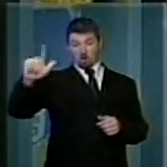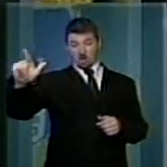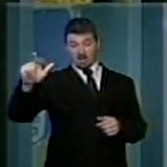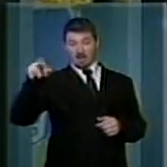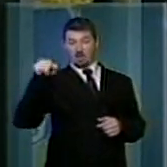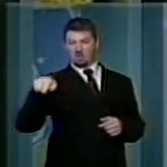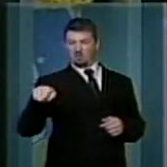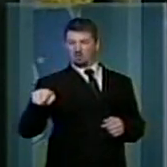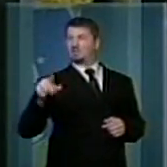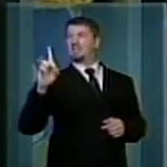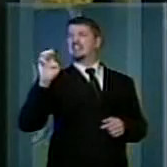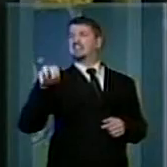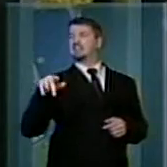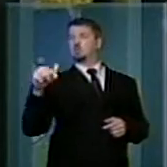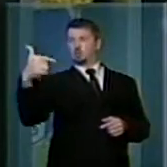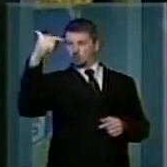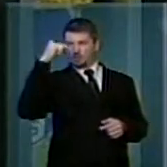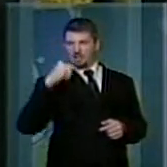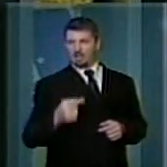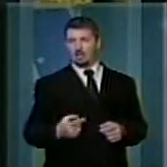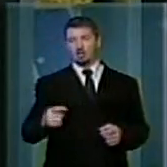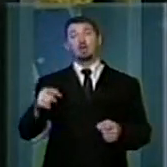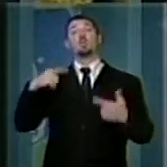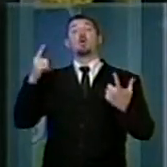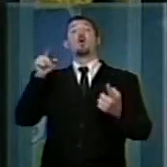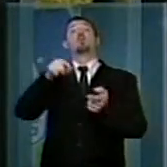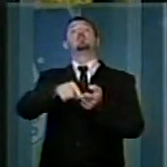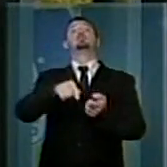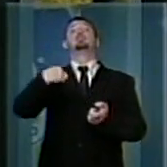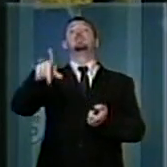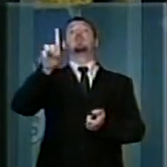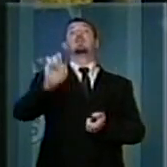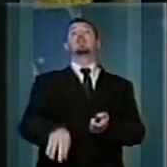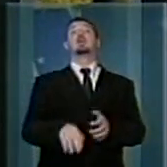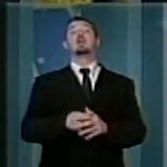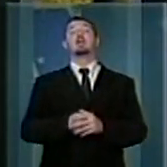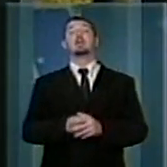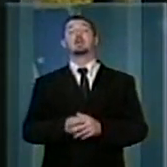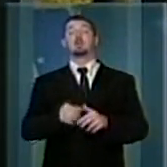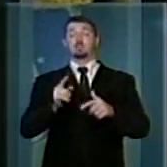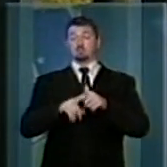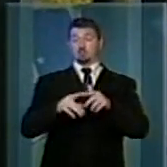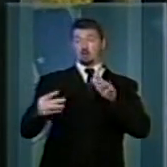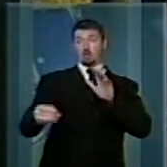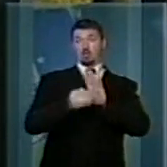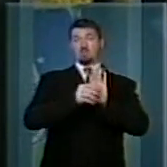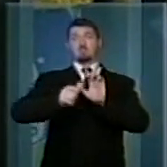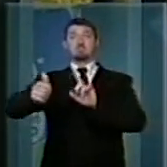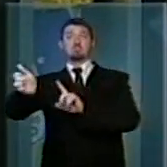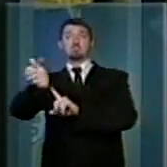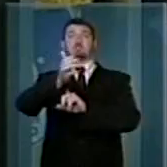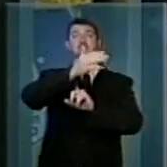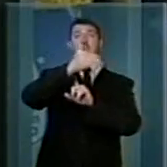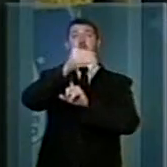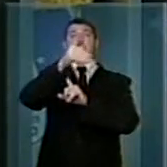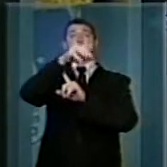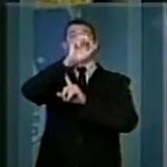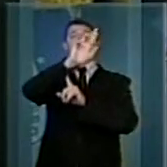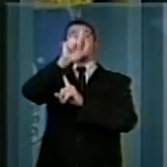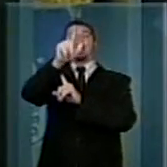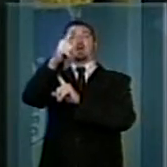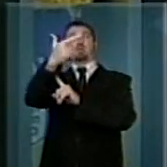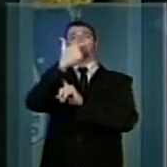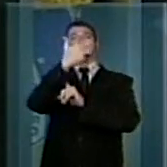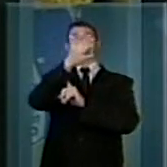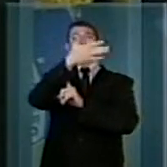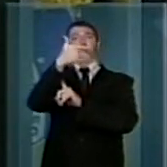dos democratas. Mas qual é o objetivo dos democratas ao colocar essa bandeira e ao ameaçar os deputados que